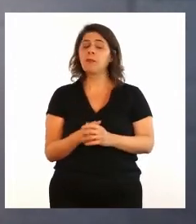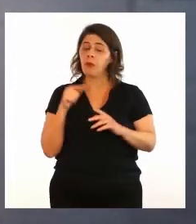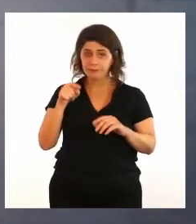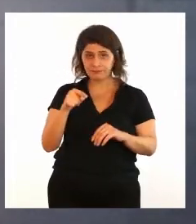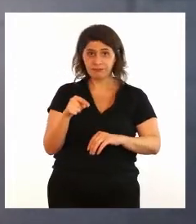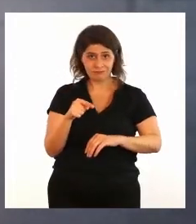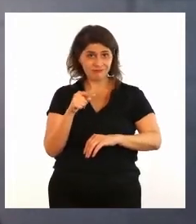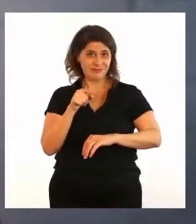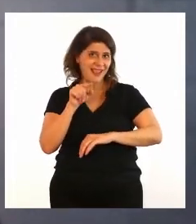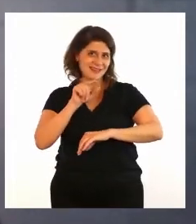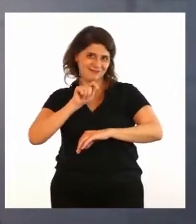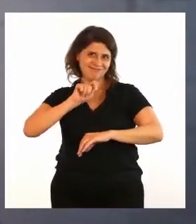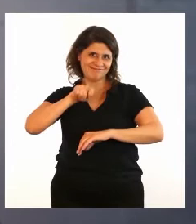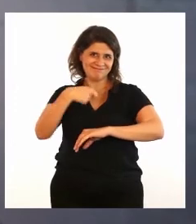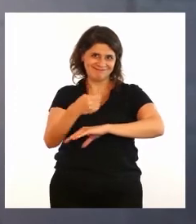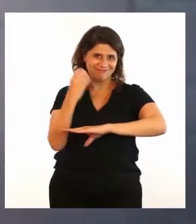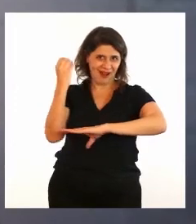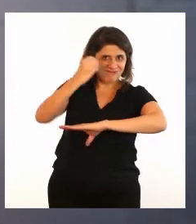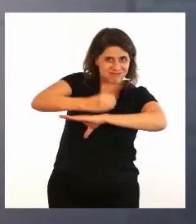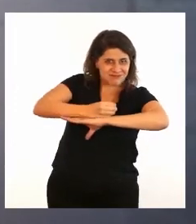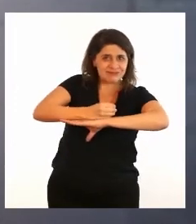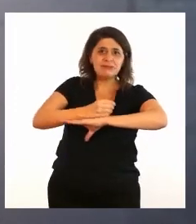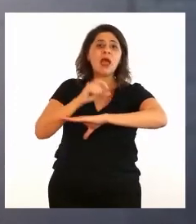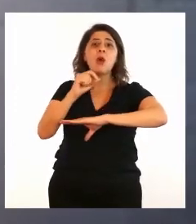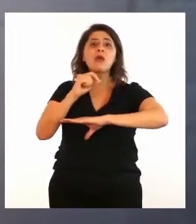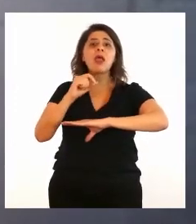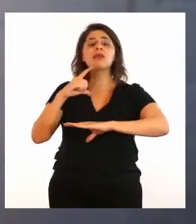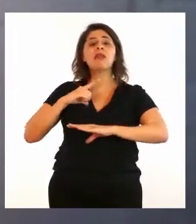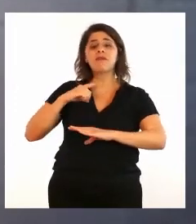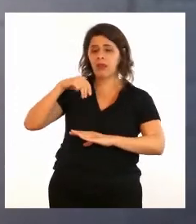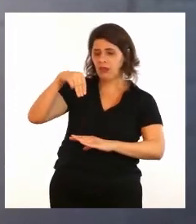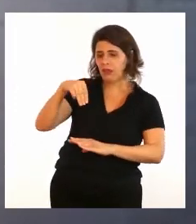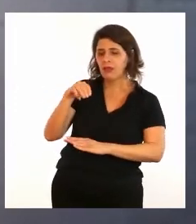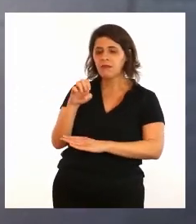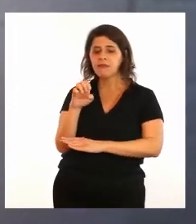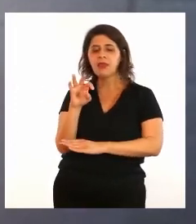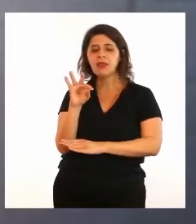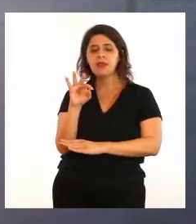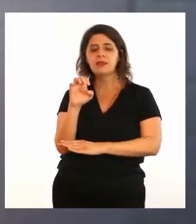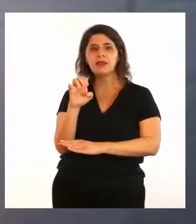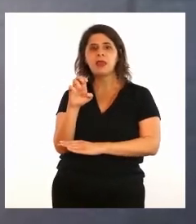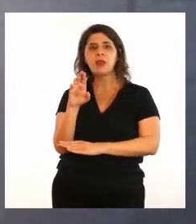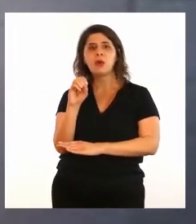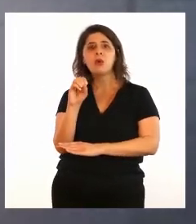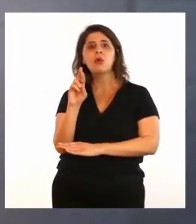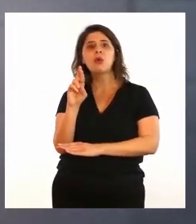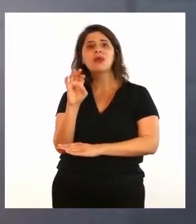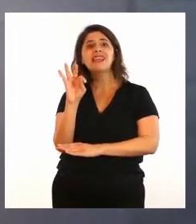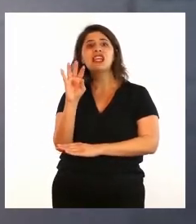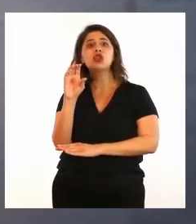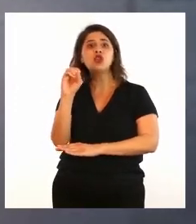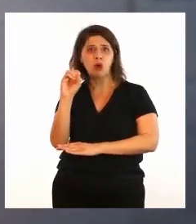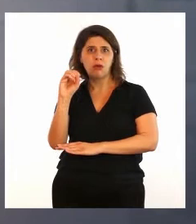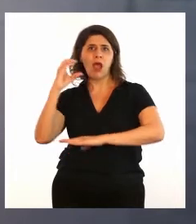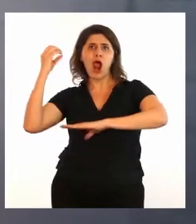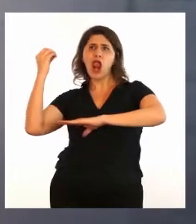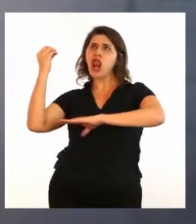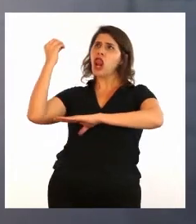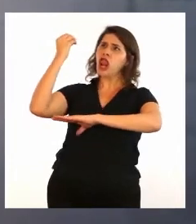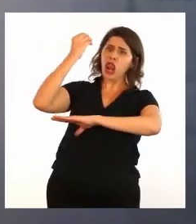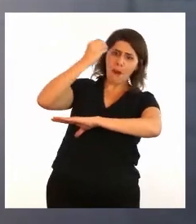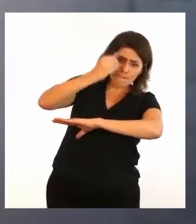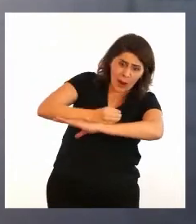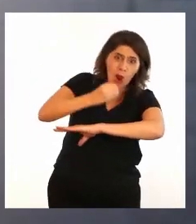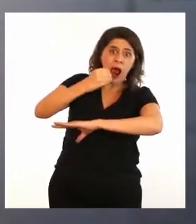foi dado ao maior meteorito já encontrado no Brasil, um meteorito que pesa mais de 5 toneladas. Ele leva esse nome